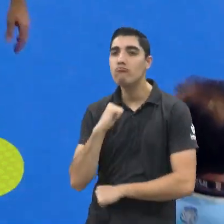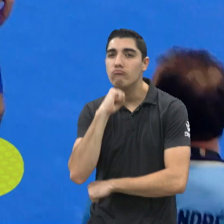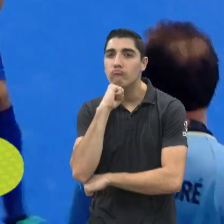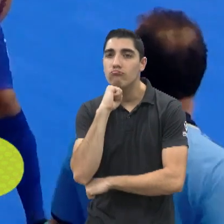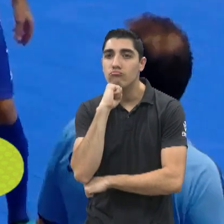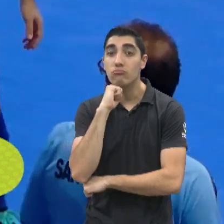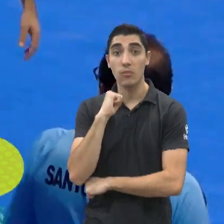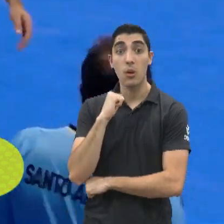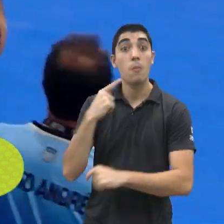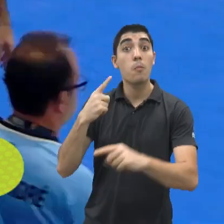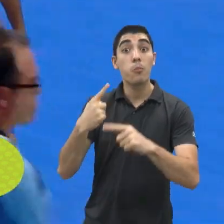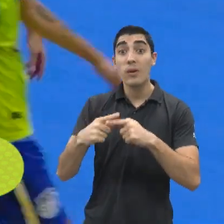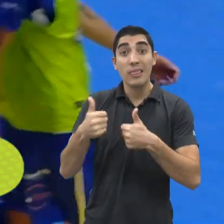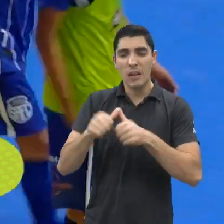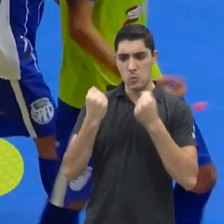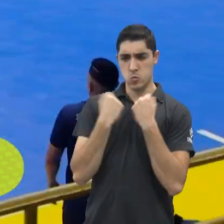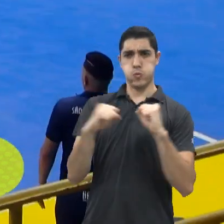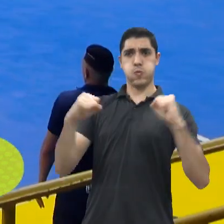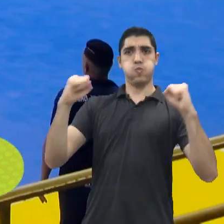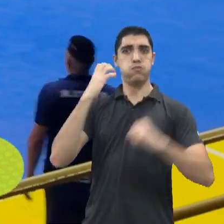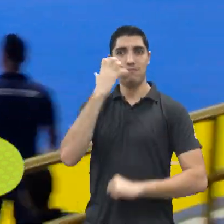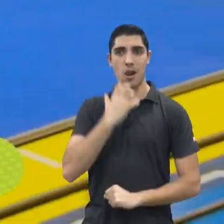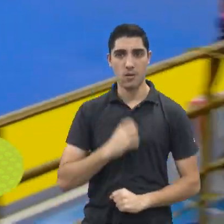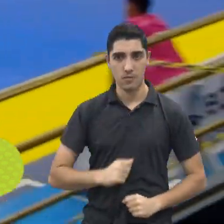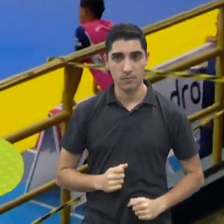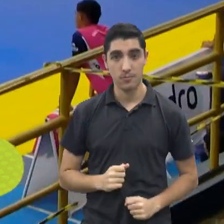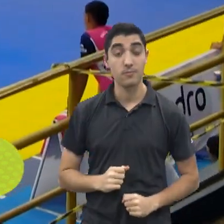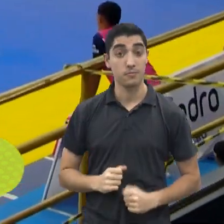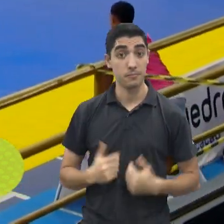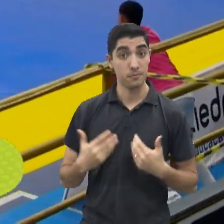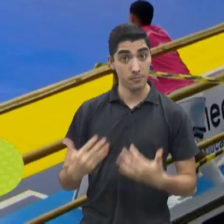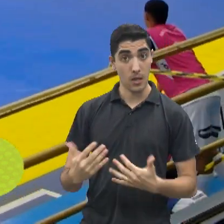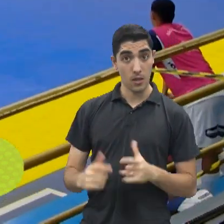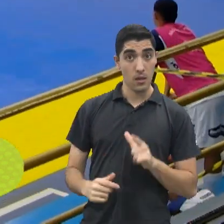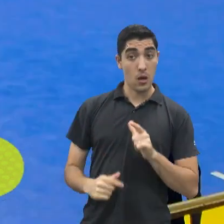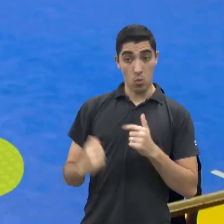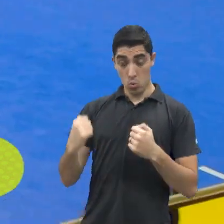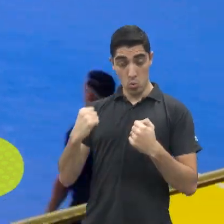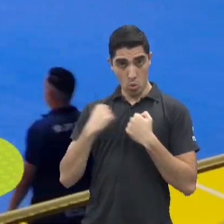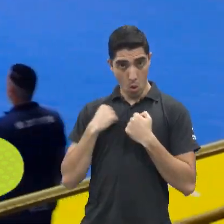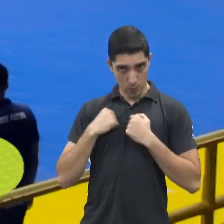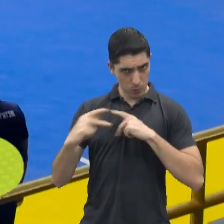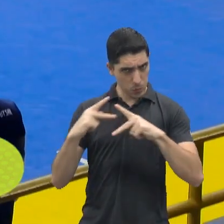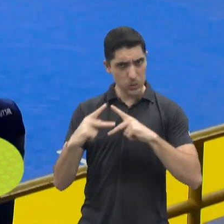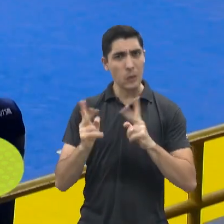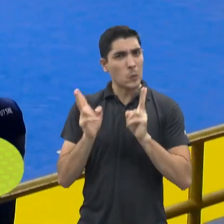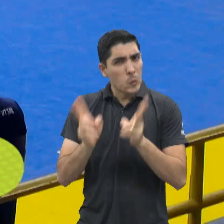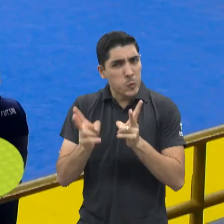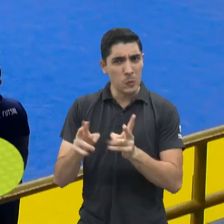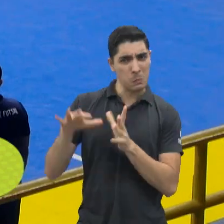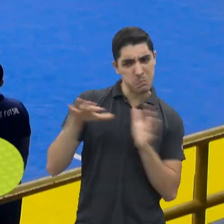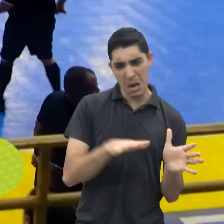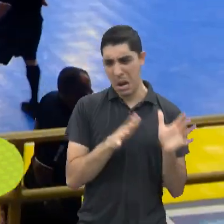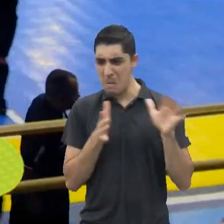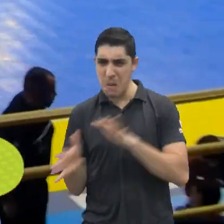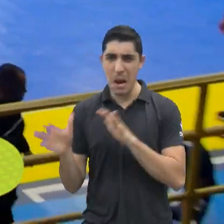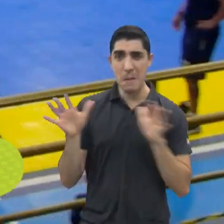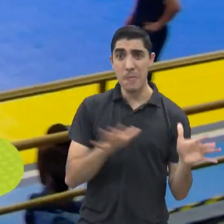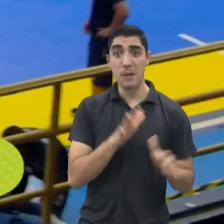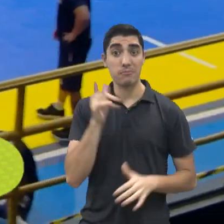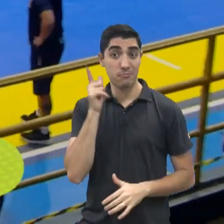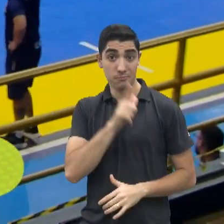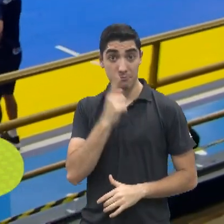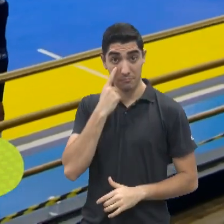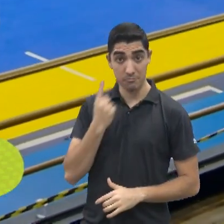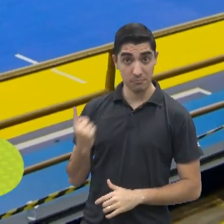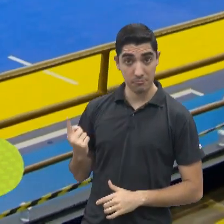um ataque de fúria. De volta ao jogo, o goleiro joseense continuava sendo bombardeado. Faltando